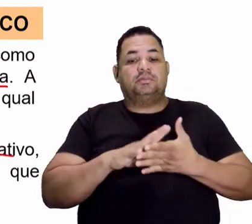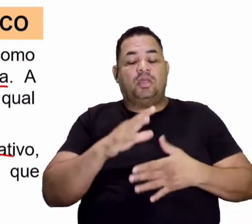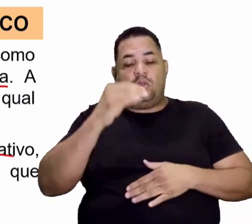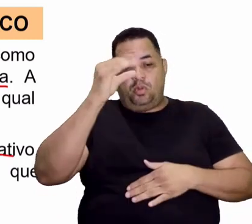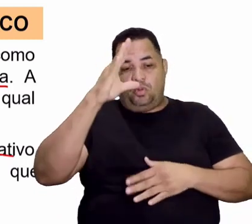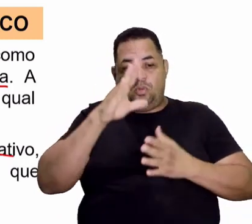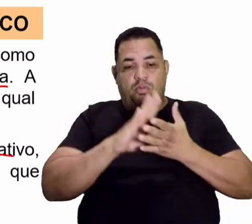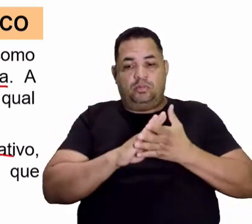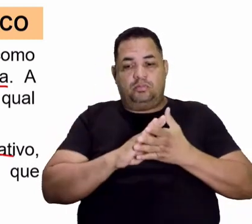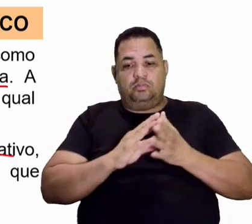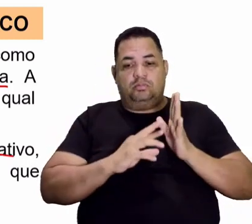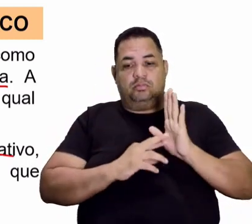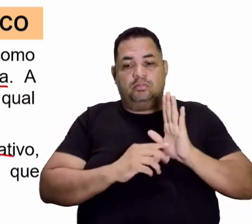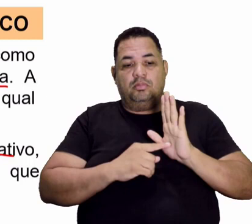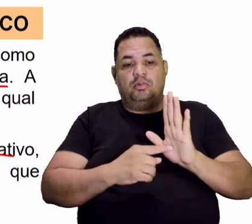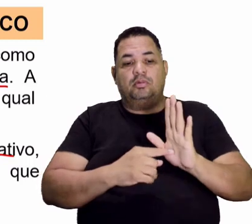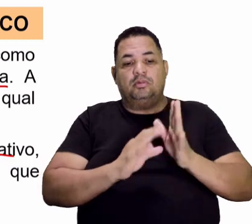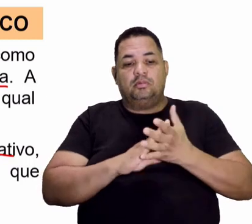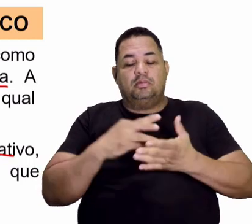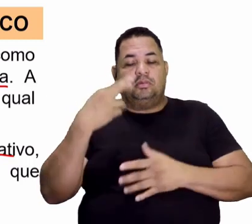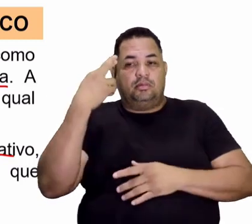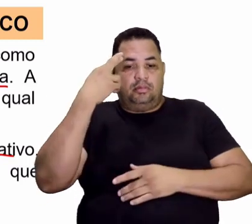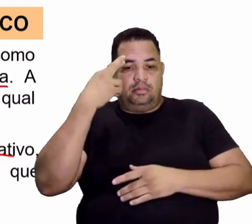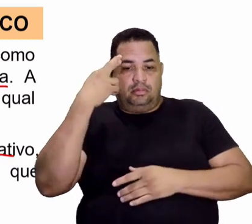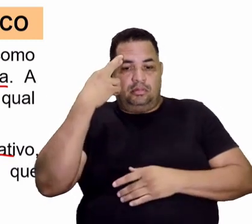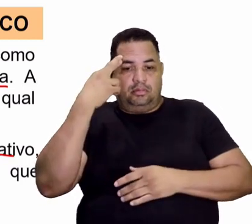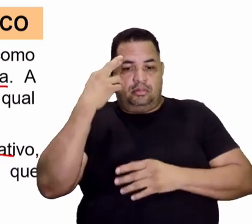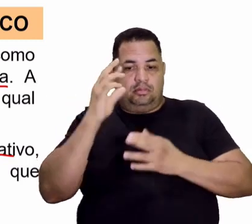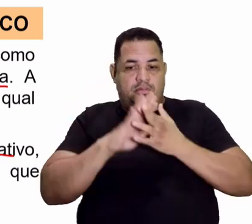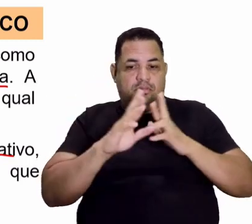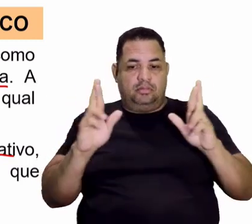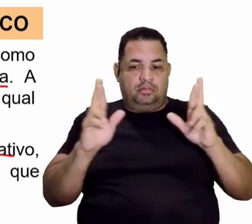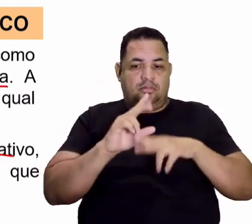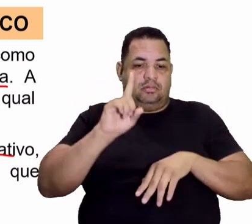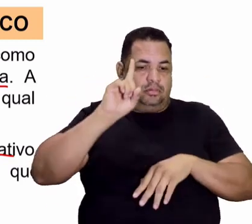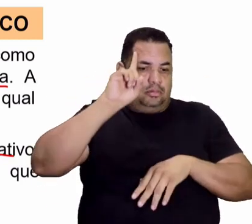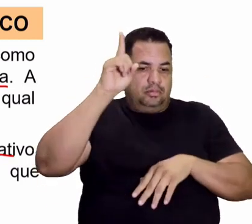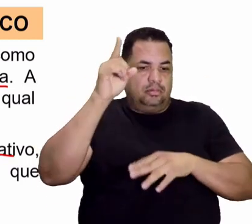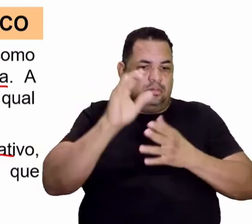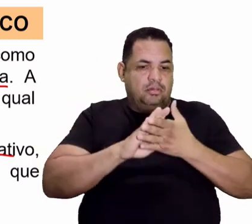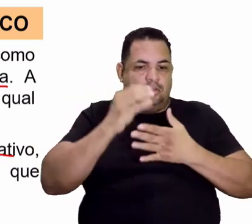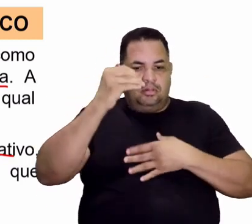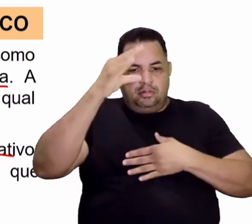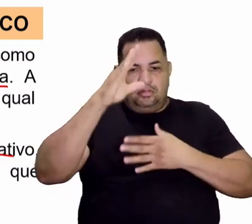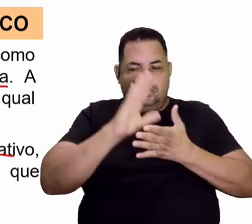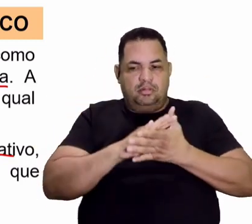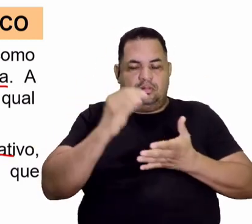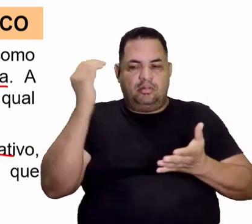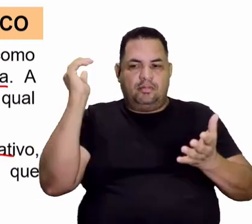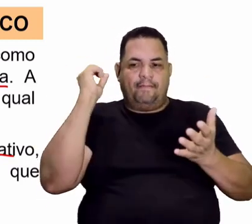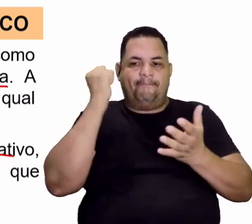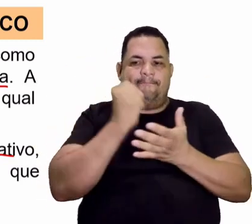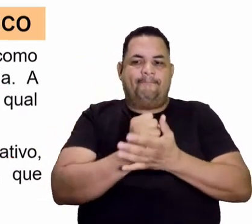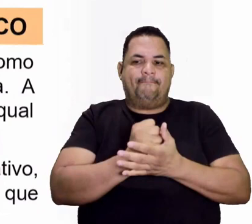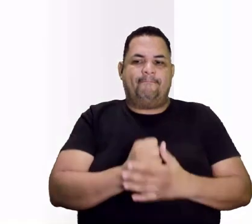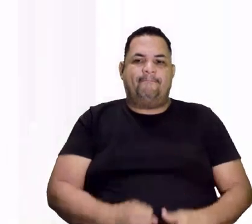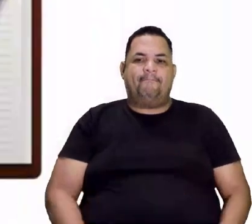certas relações entre as ideias, que caracterizam um conhecimento autêntico para ele.